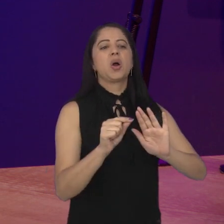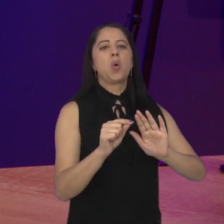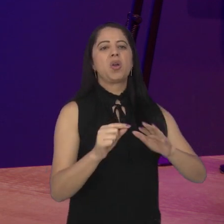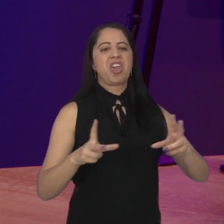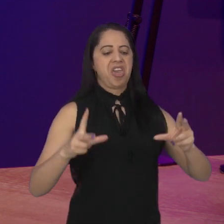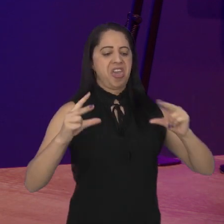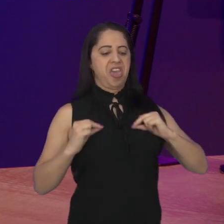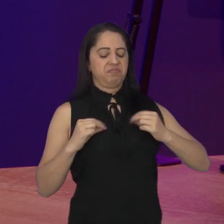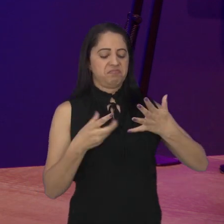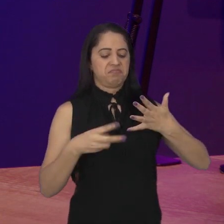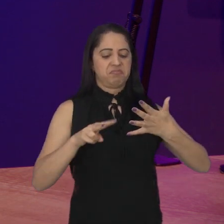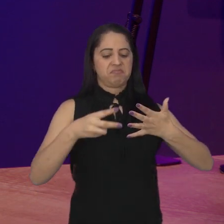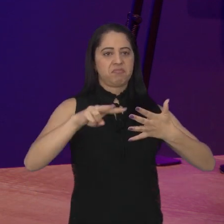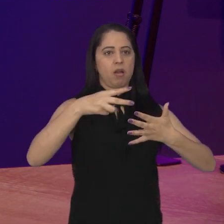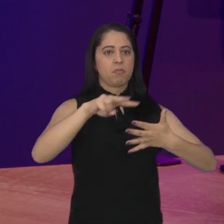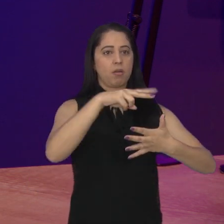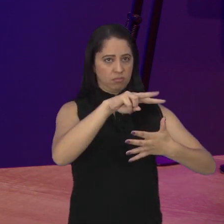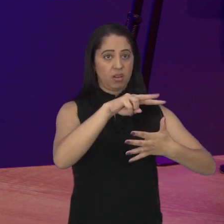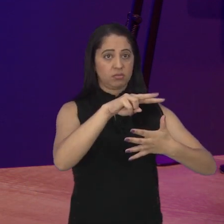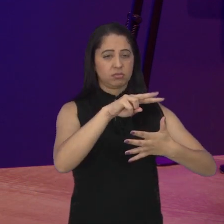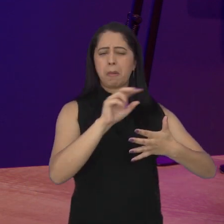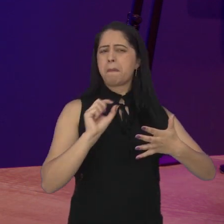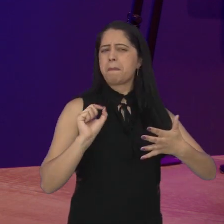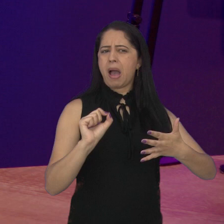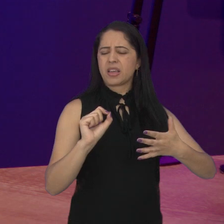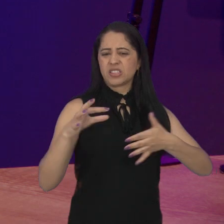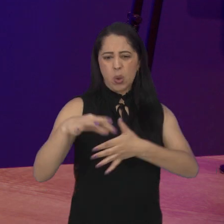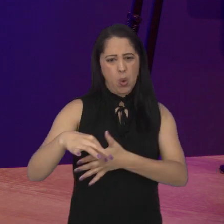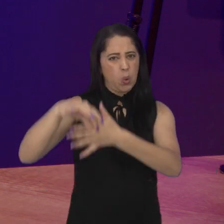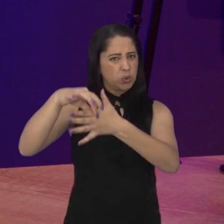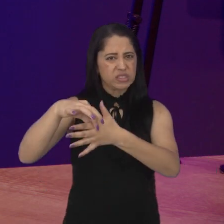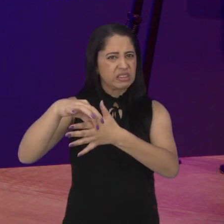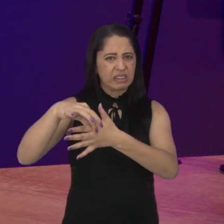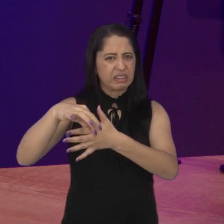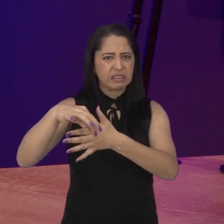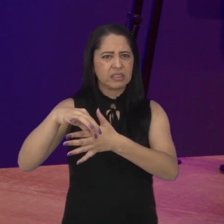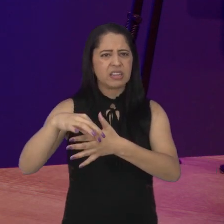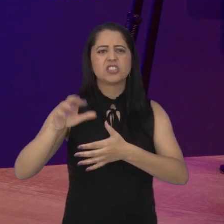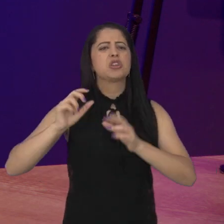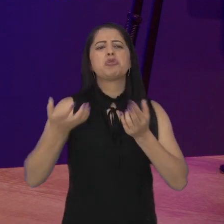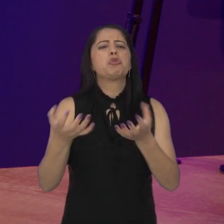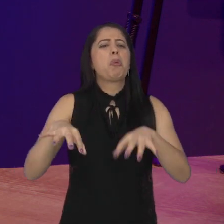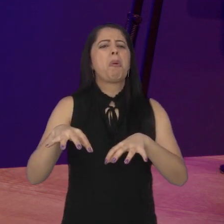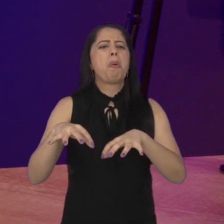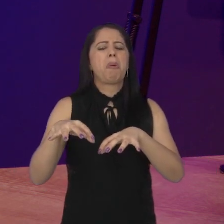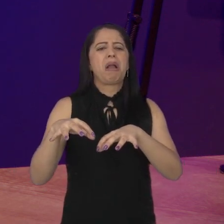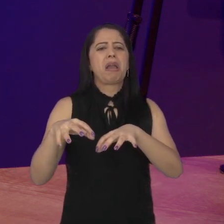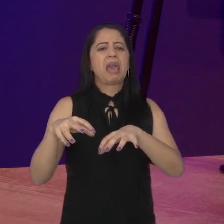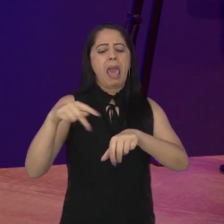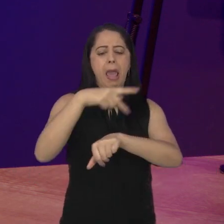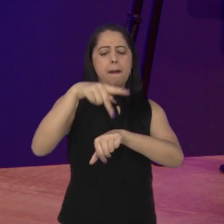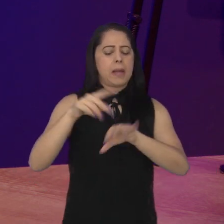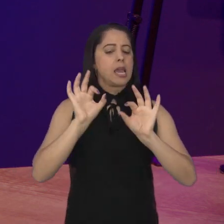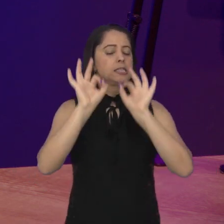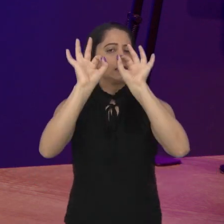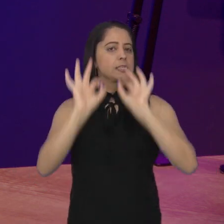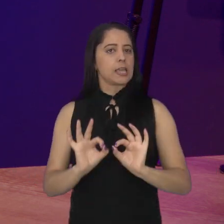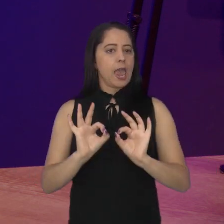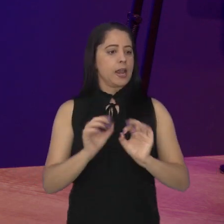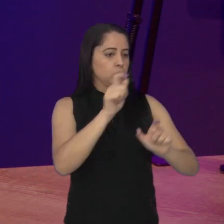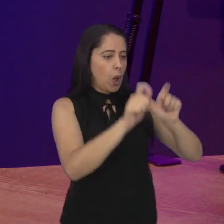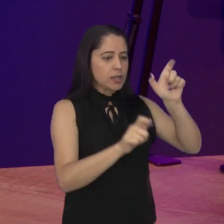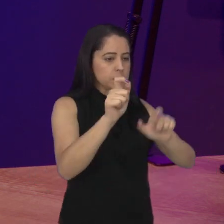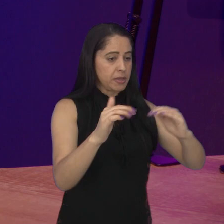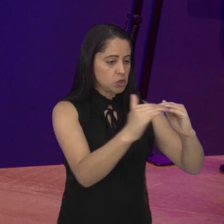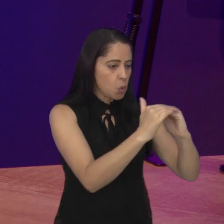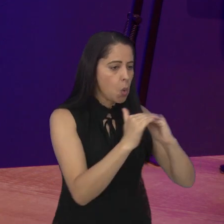meritocracia. Então, assim, os líderes, ao invés de construírem, né, um país justo e um país em que todas as